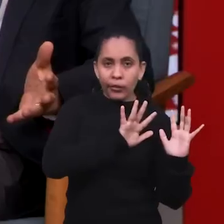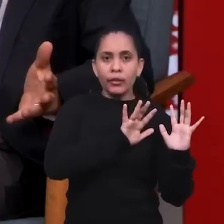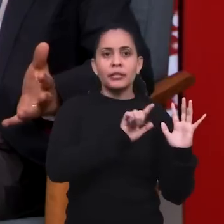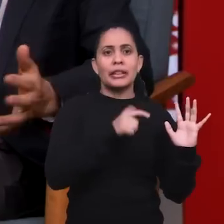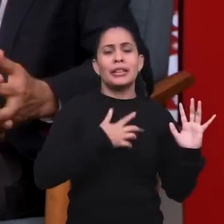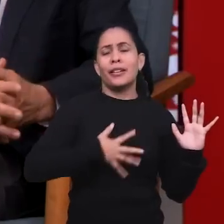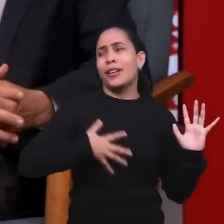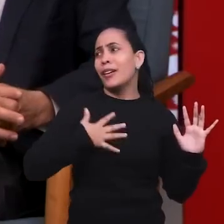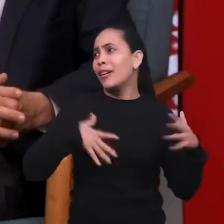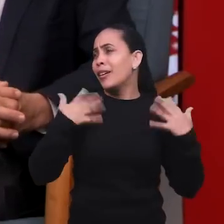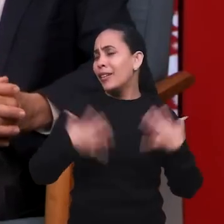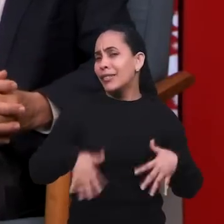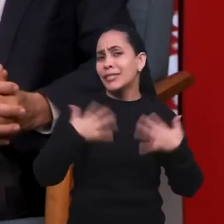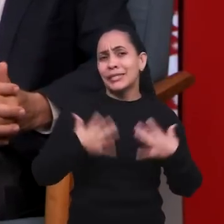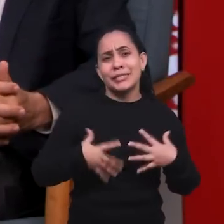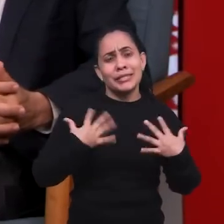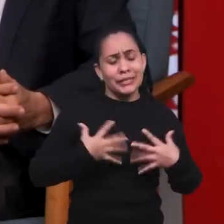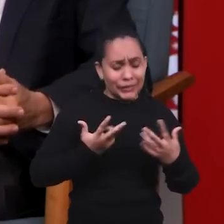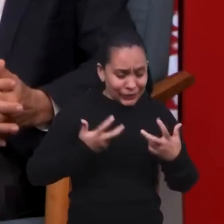estavam desesperados.